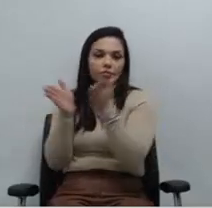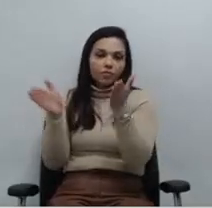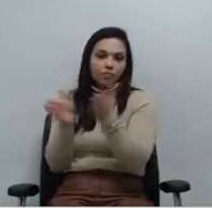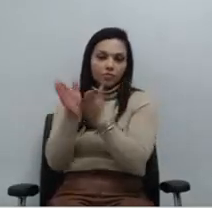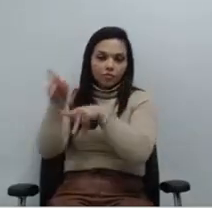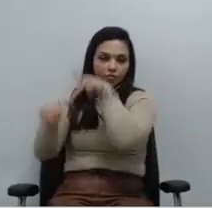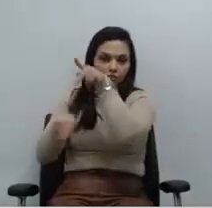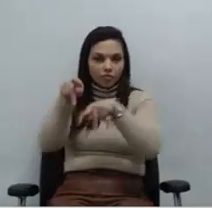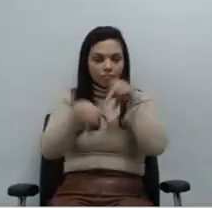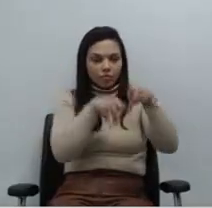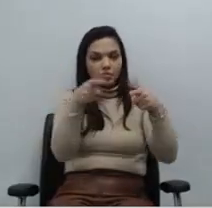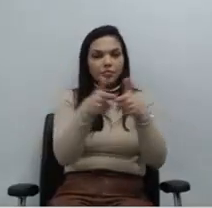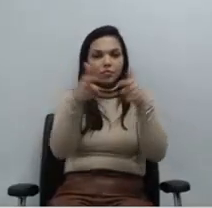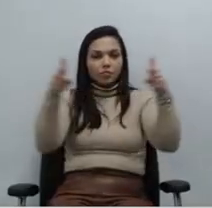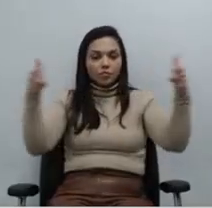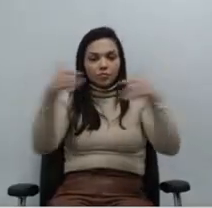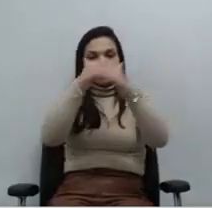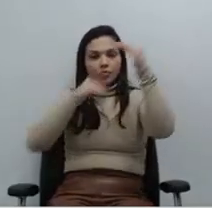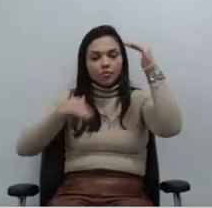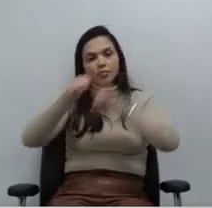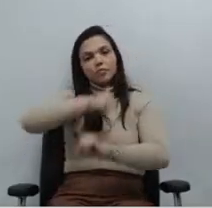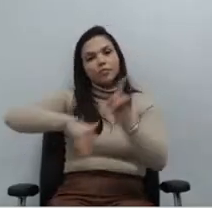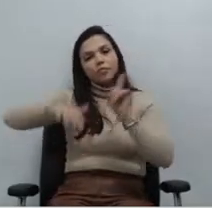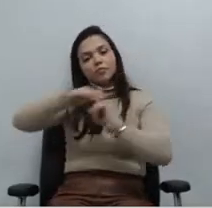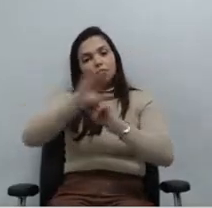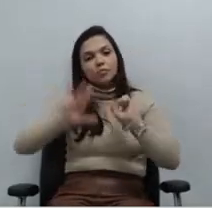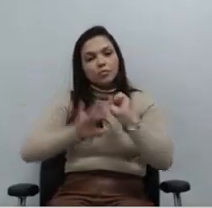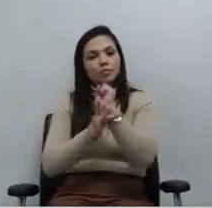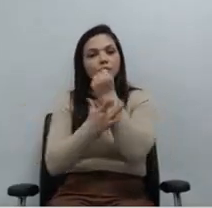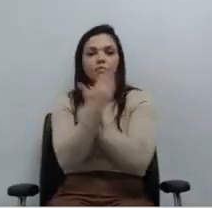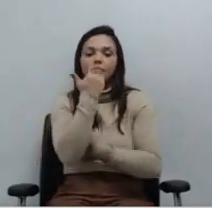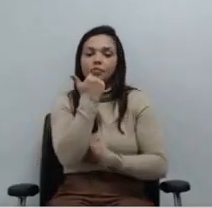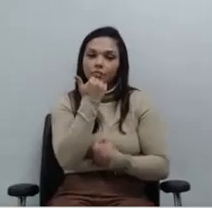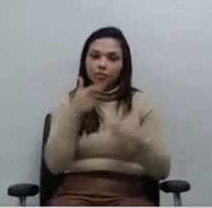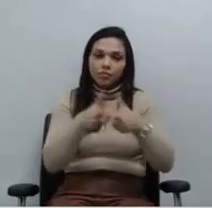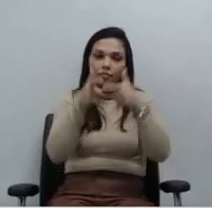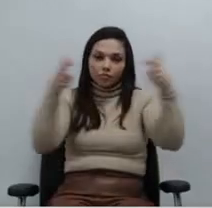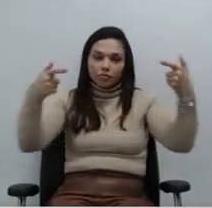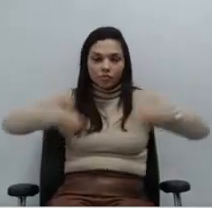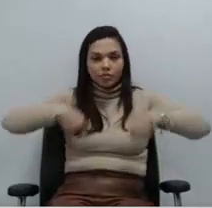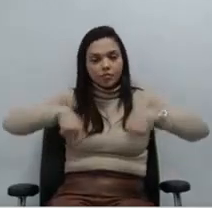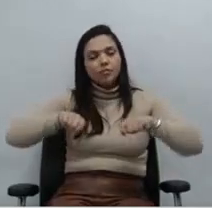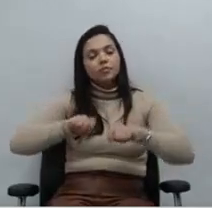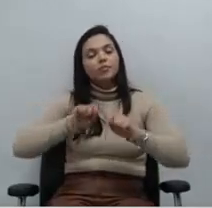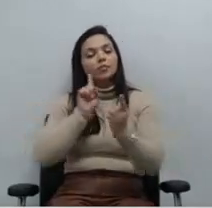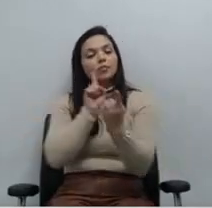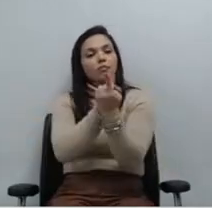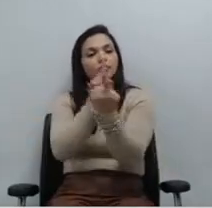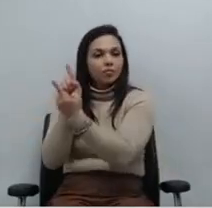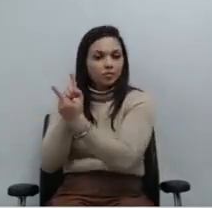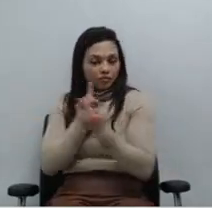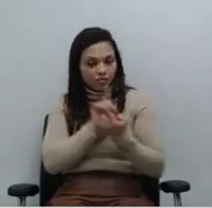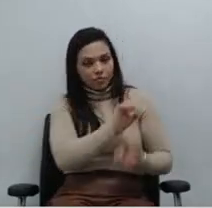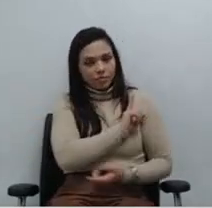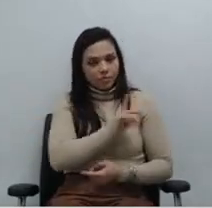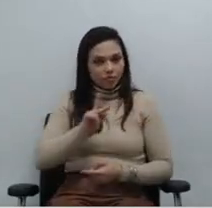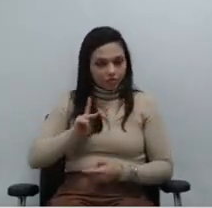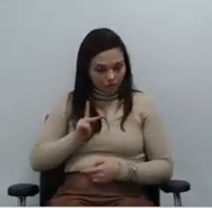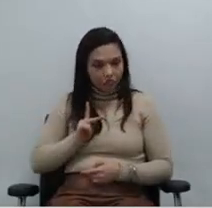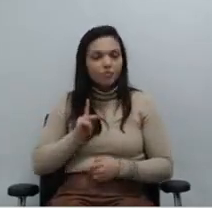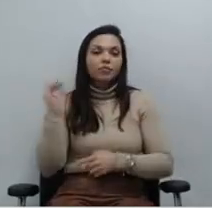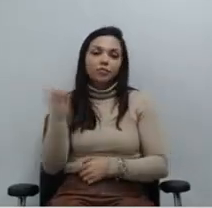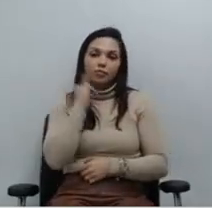da desigualdade social e segurança alimentar, com consequente crescimento da demanda pelos serviços da Defensoria Pública. Aponta ainda a importância